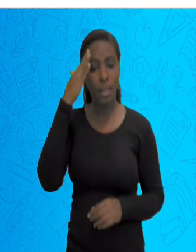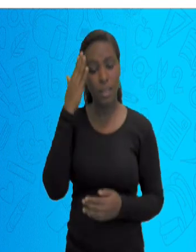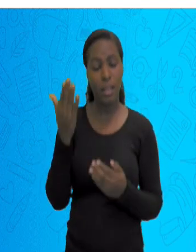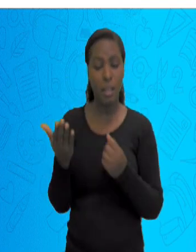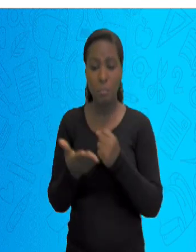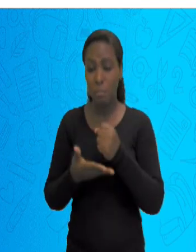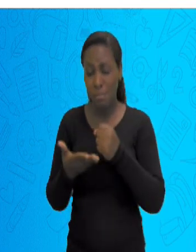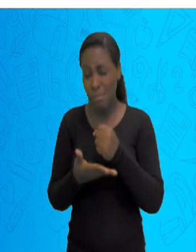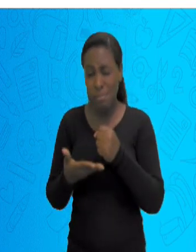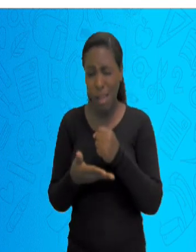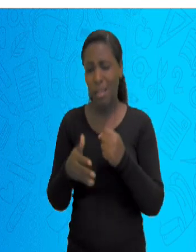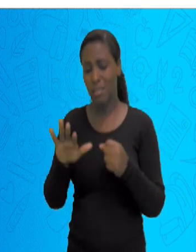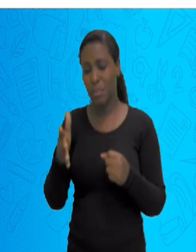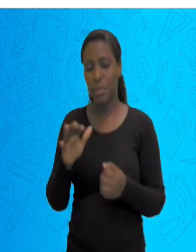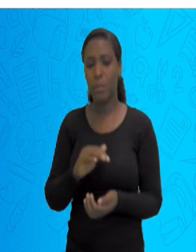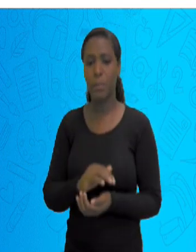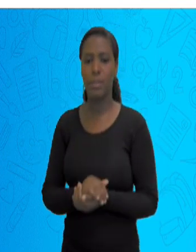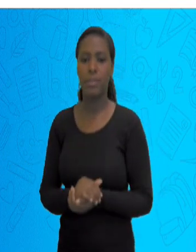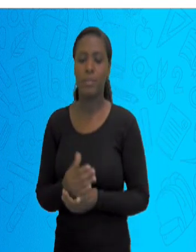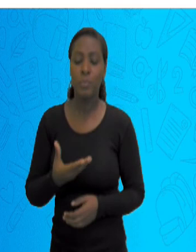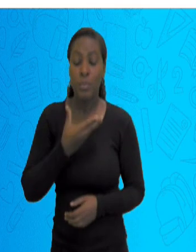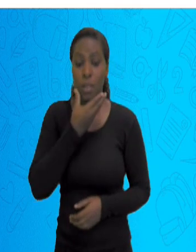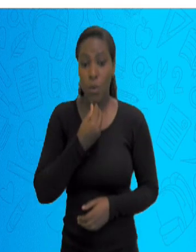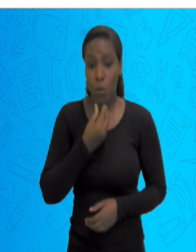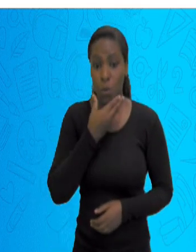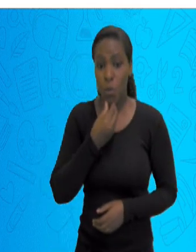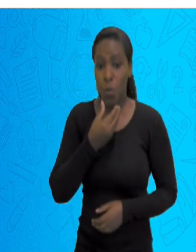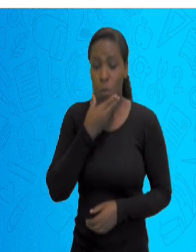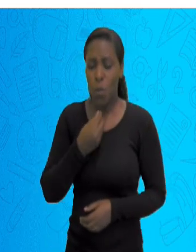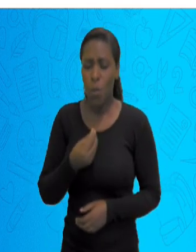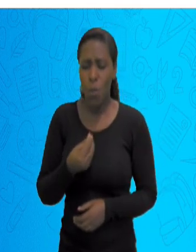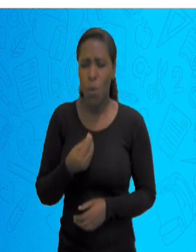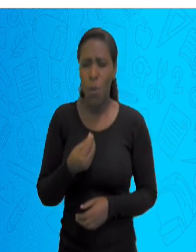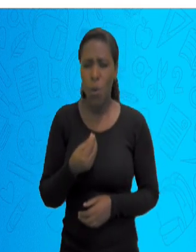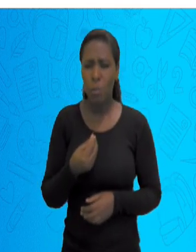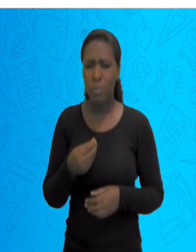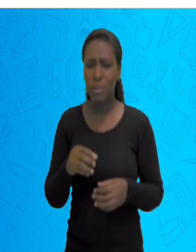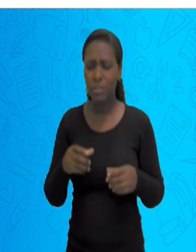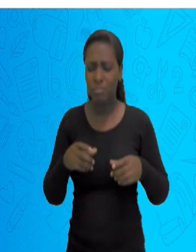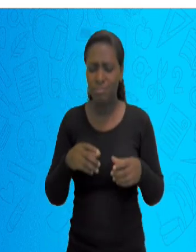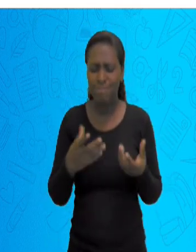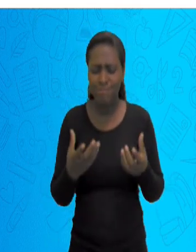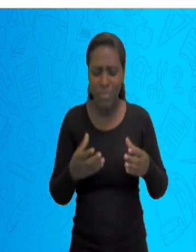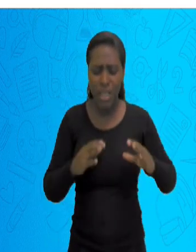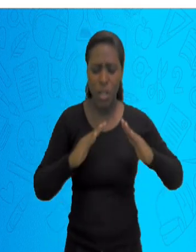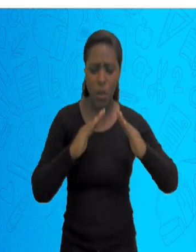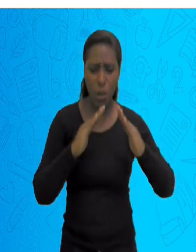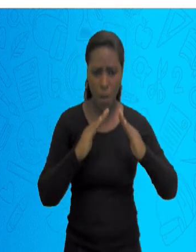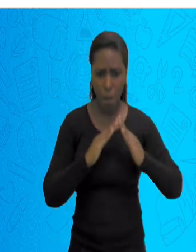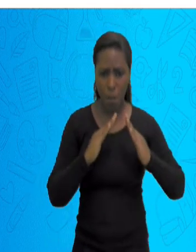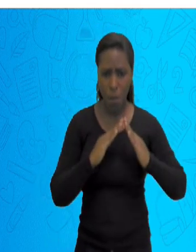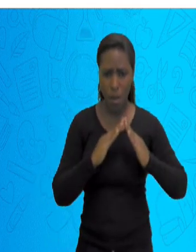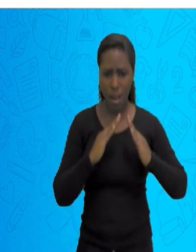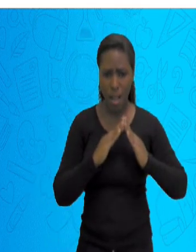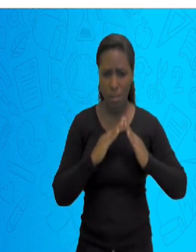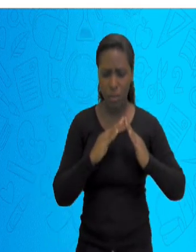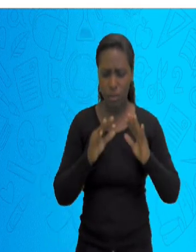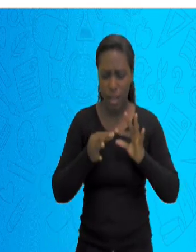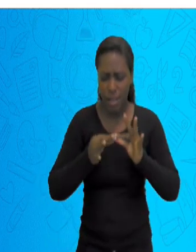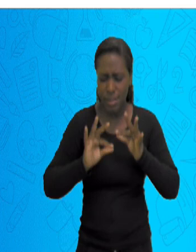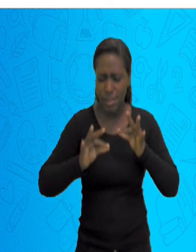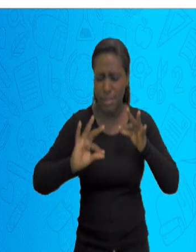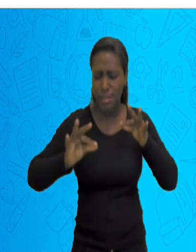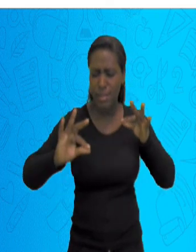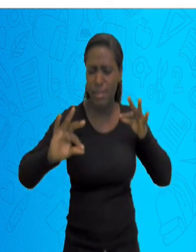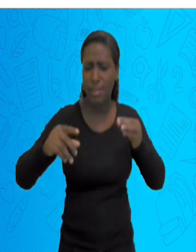basicamente o que trata essa história. Há pouco leite no país, é